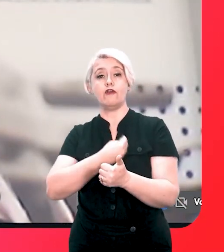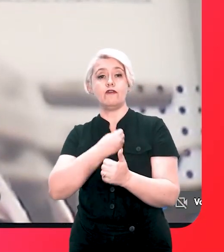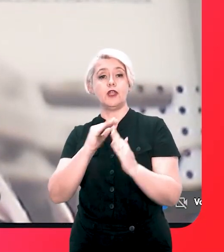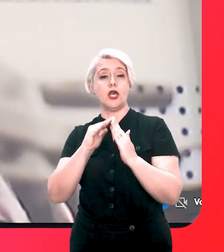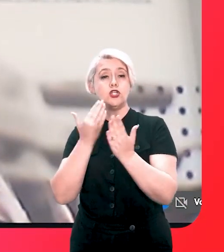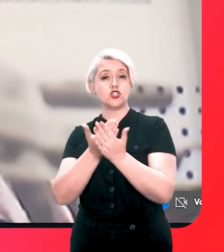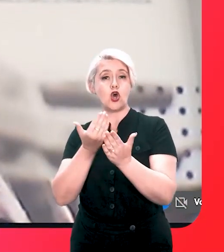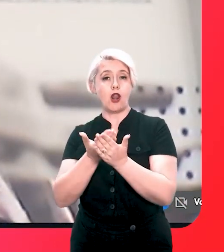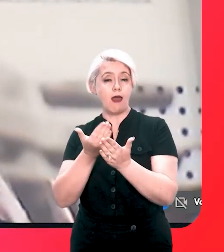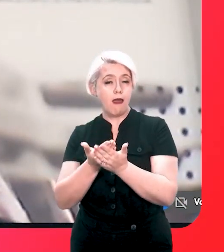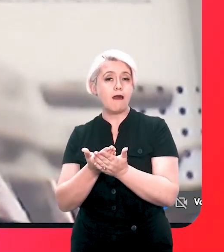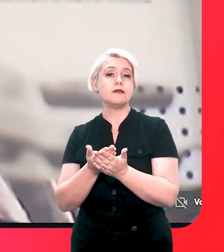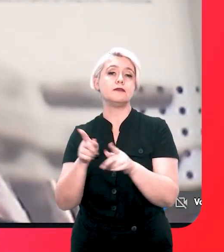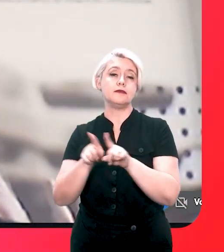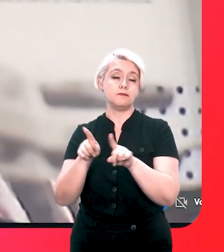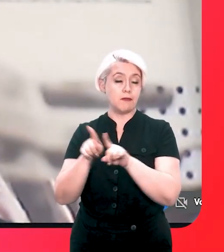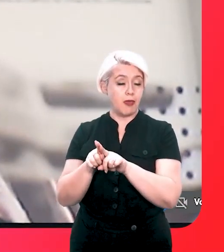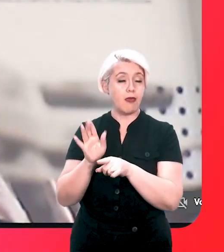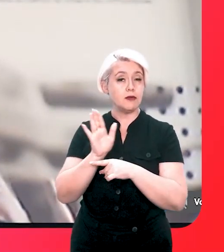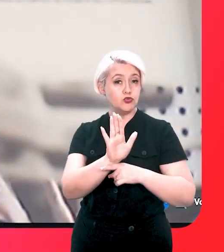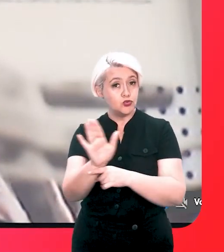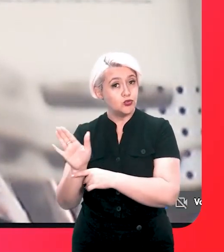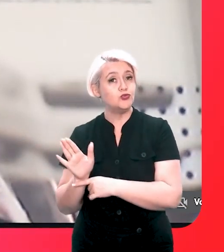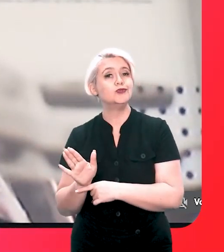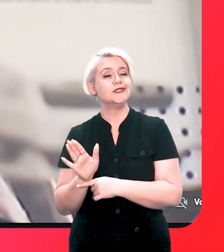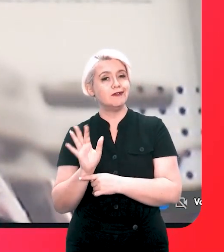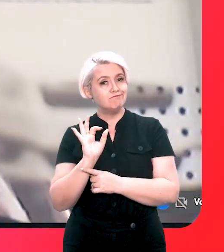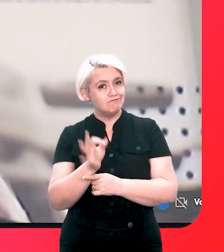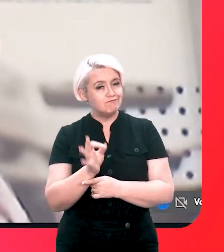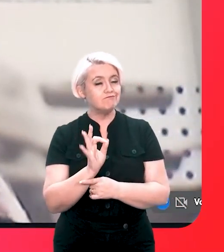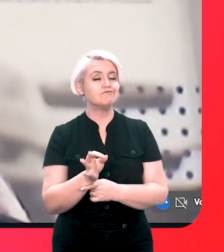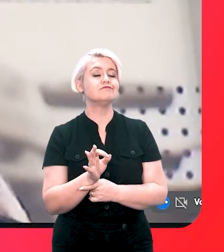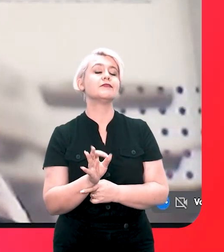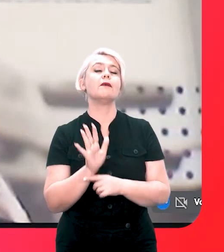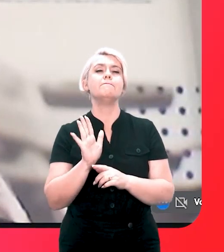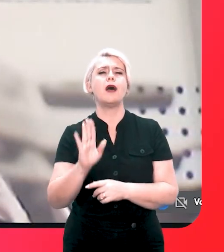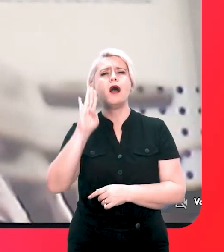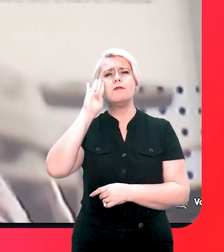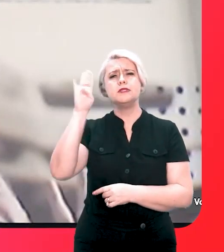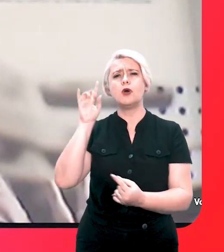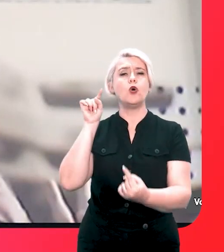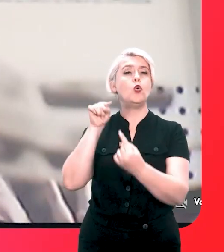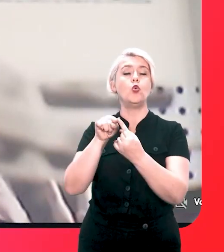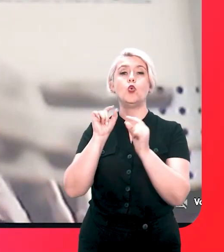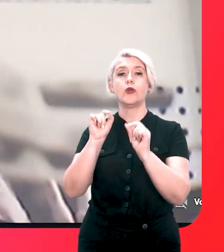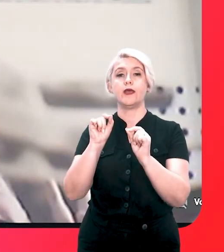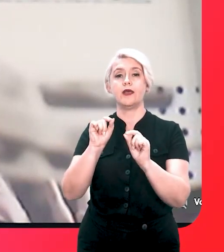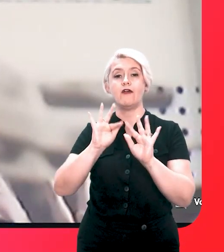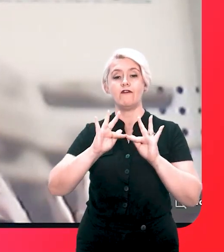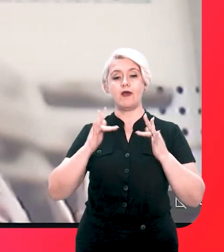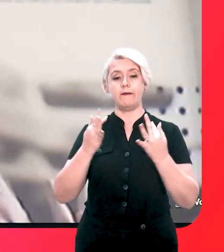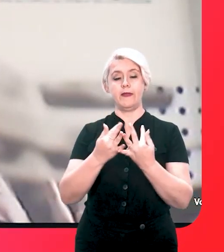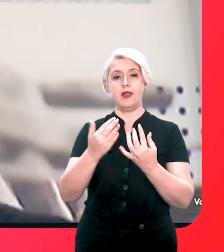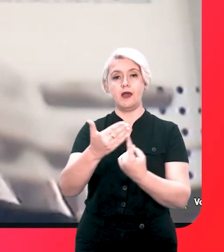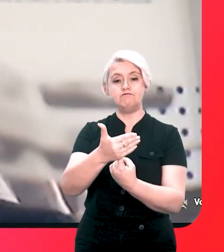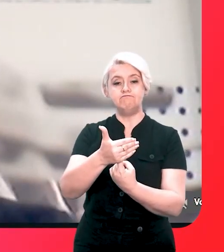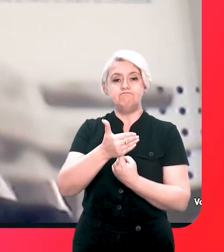Rio Grande do Sul, e lá no Recife nós temos um grupo de maracatu. Verdade, né? Verdade.